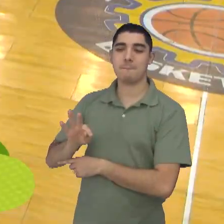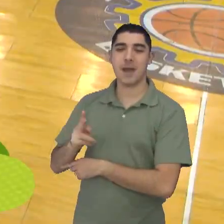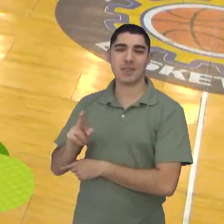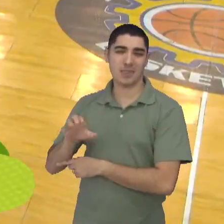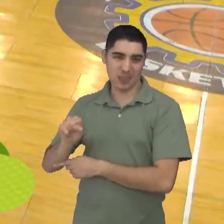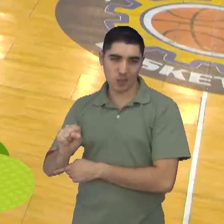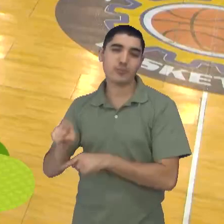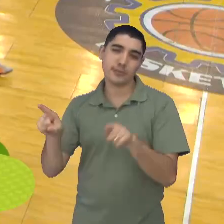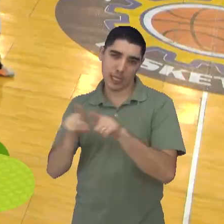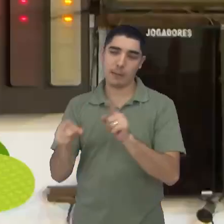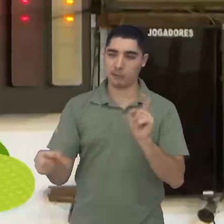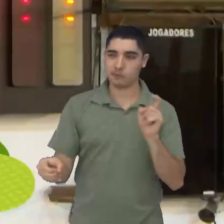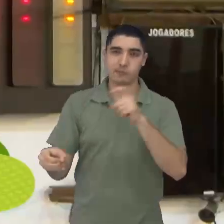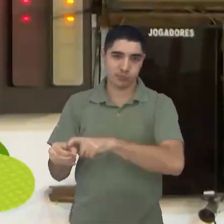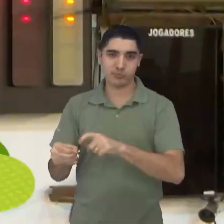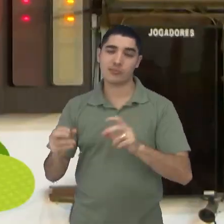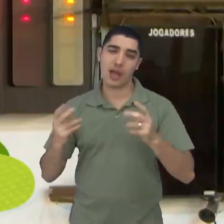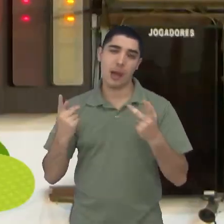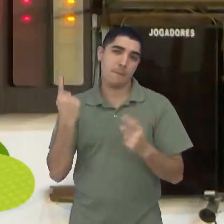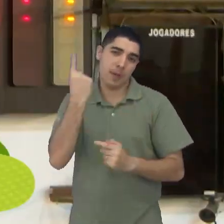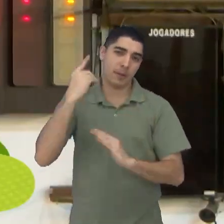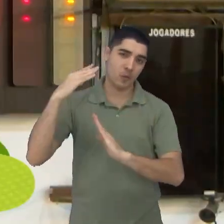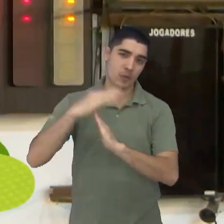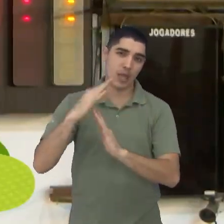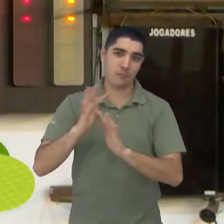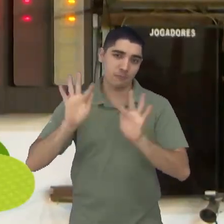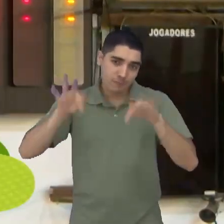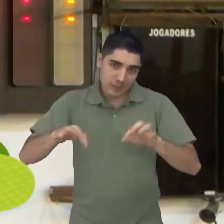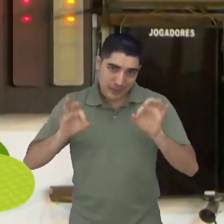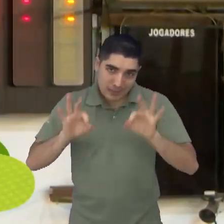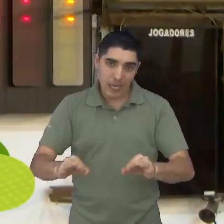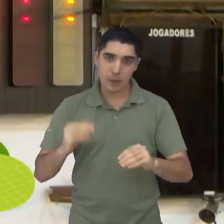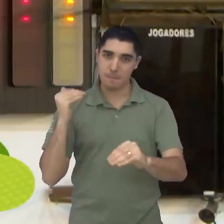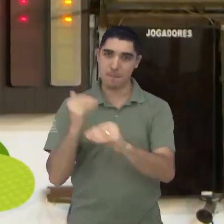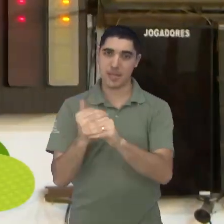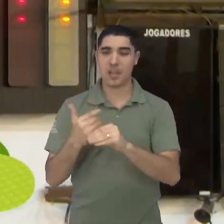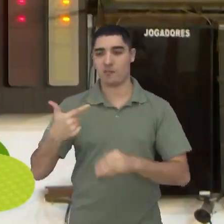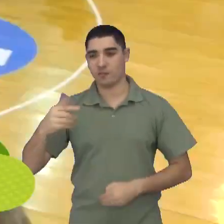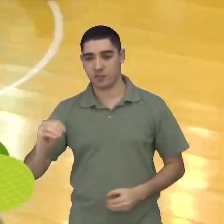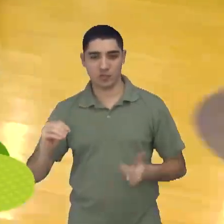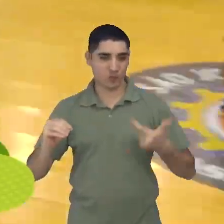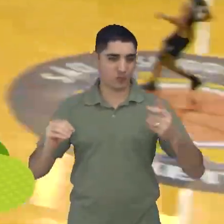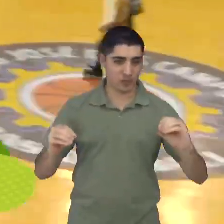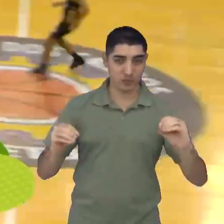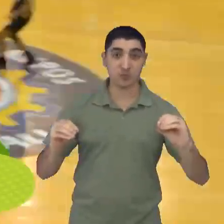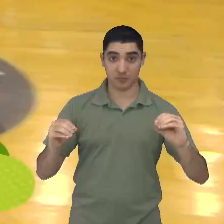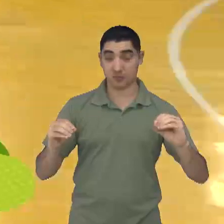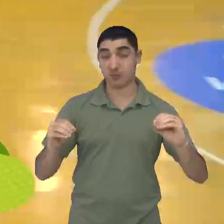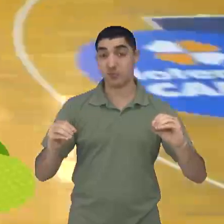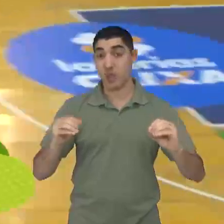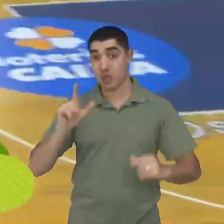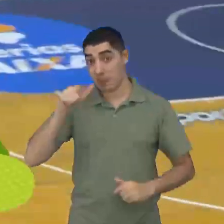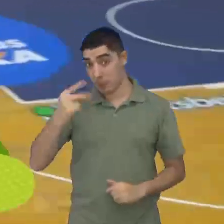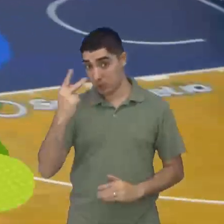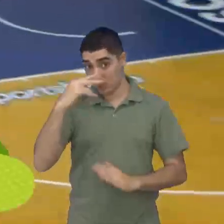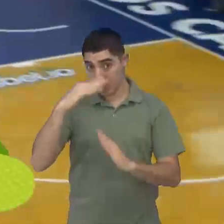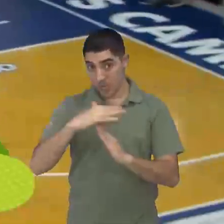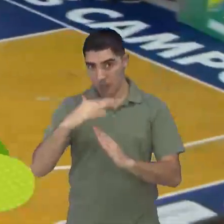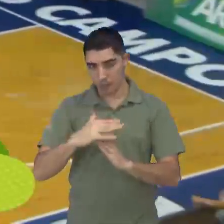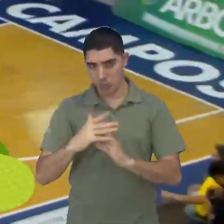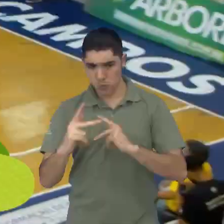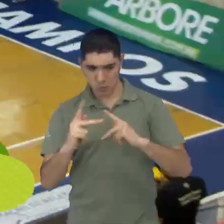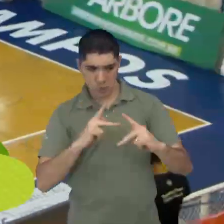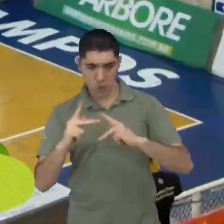livre e deixou tudo igual. E o primeiro período terminou empatado em 20-20. Na volta do segundo quarto, o São José